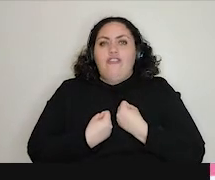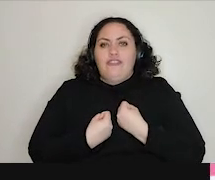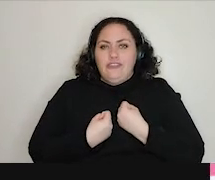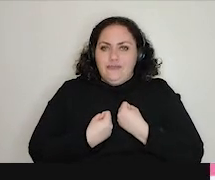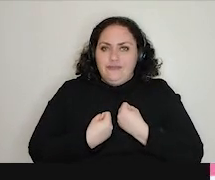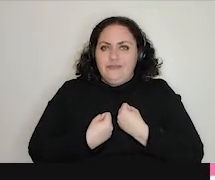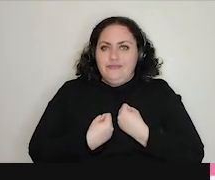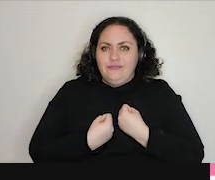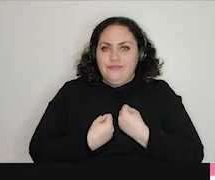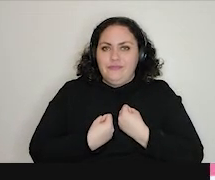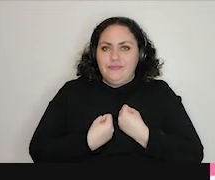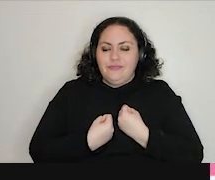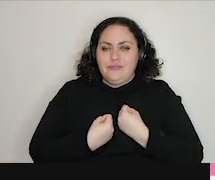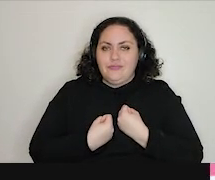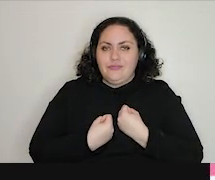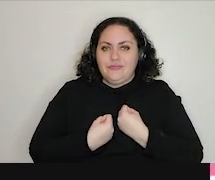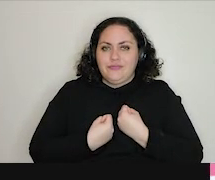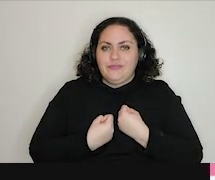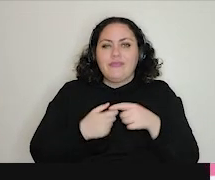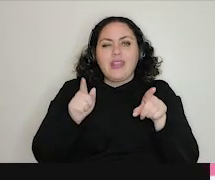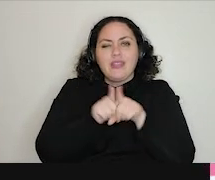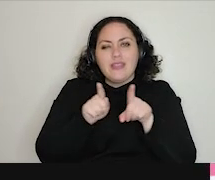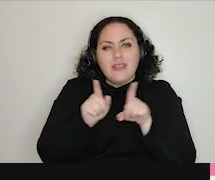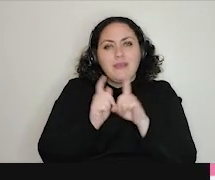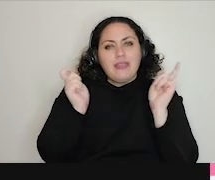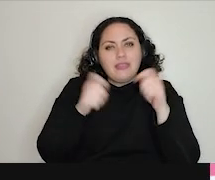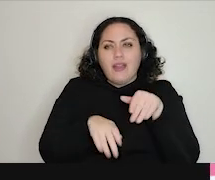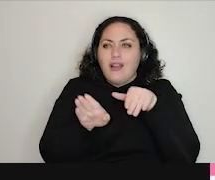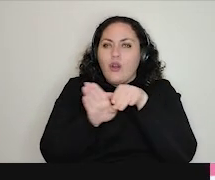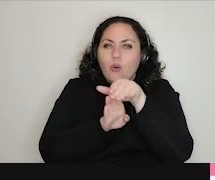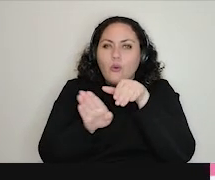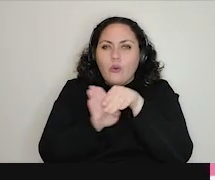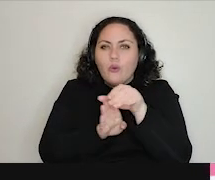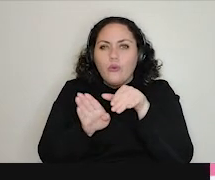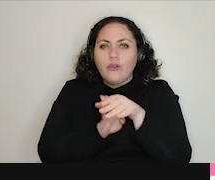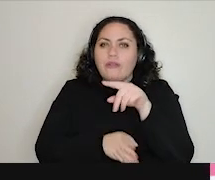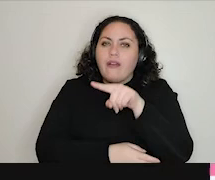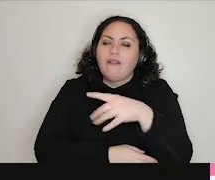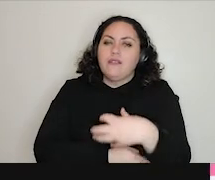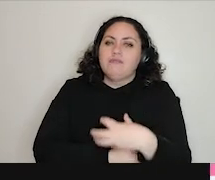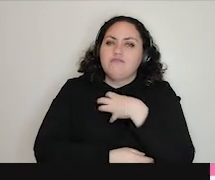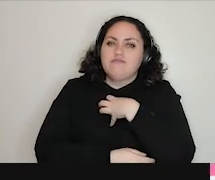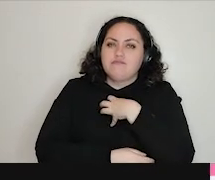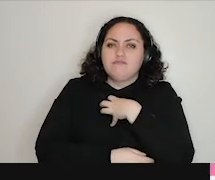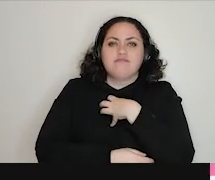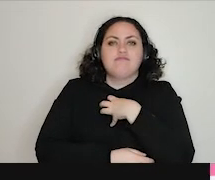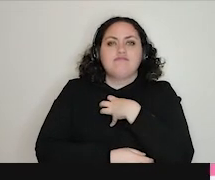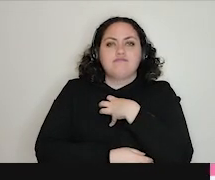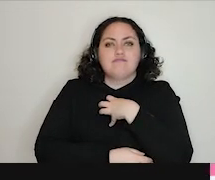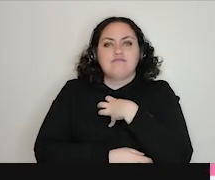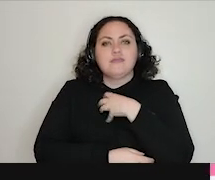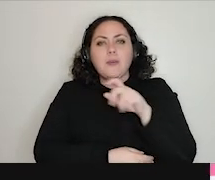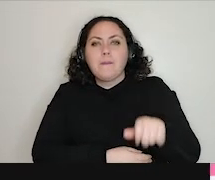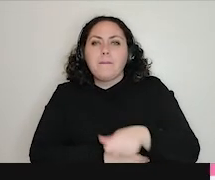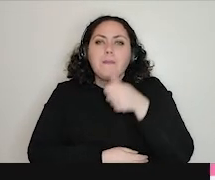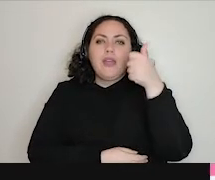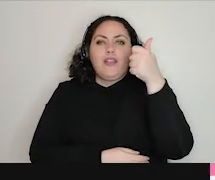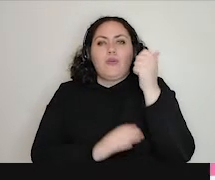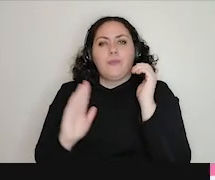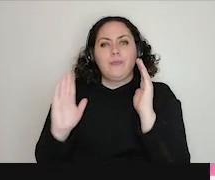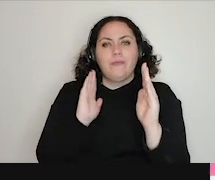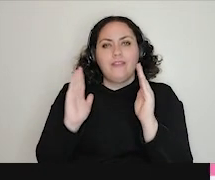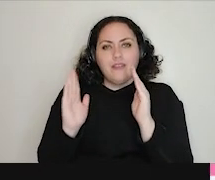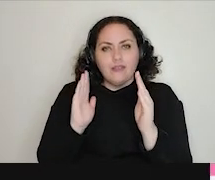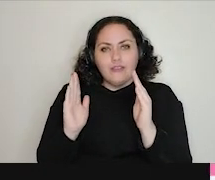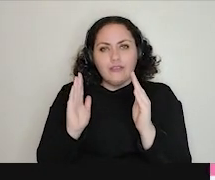sinta acolhida e ao menos um pouquinho de orientação para ela conseguir lidar